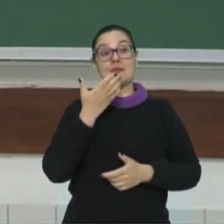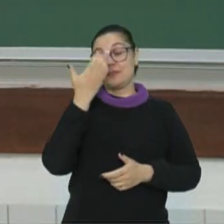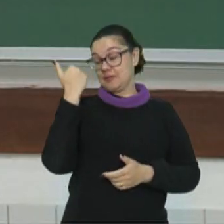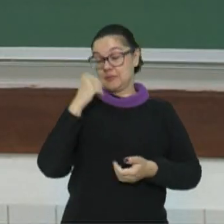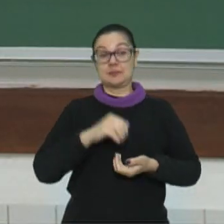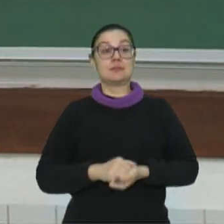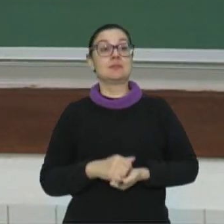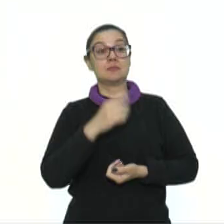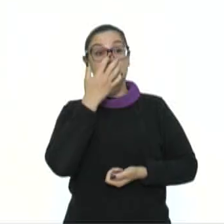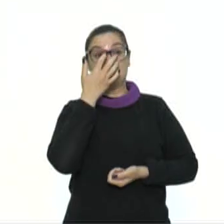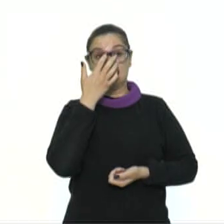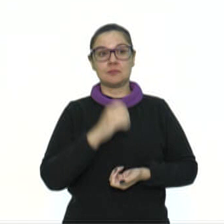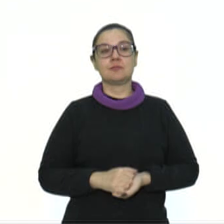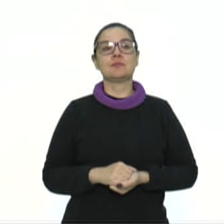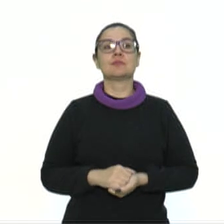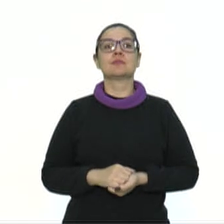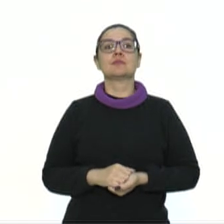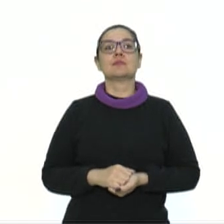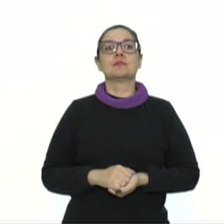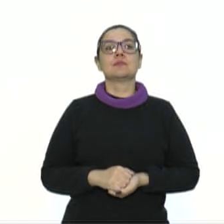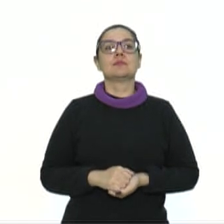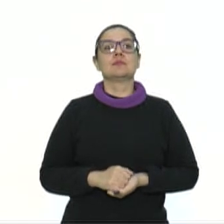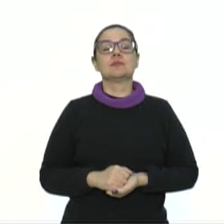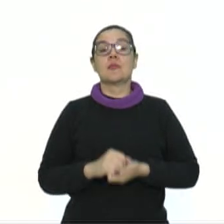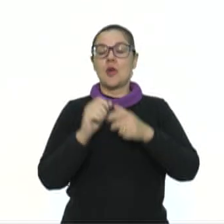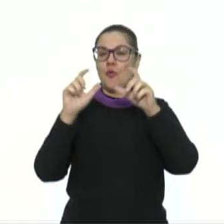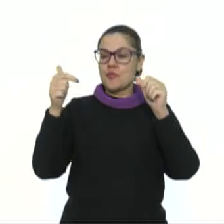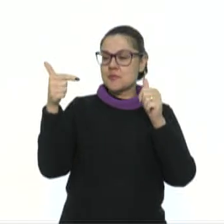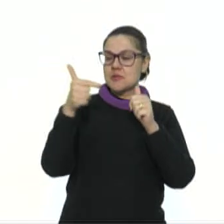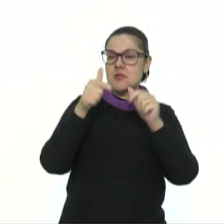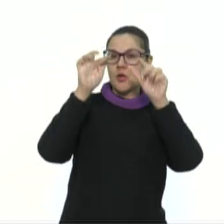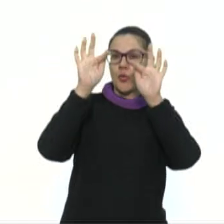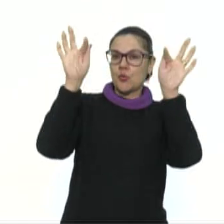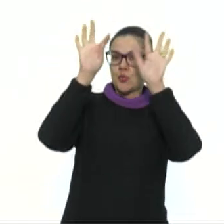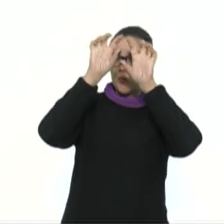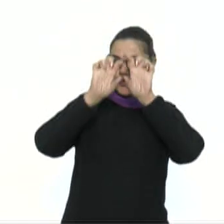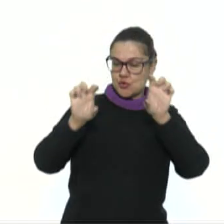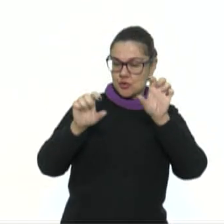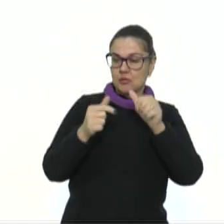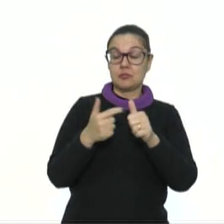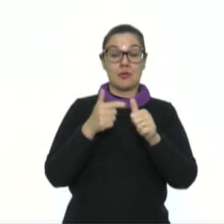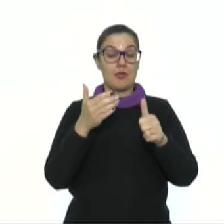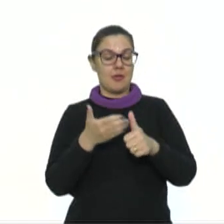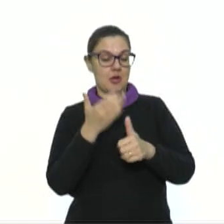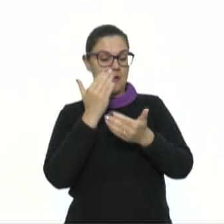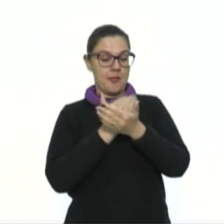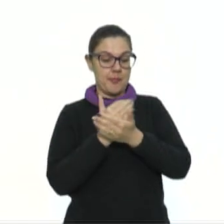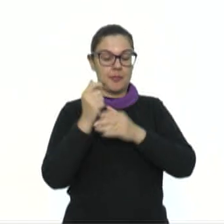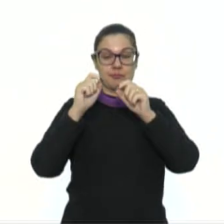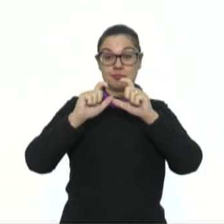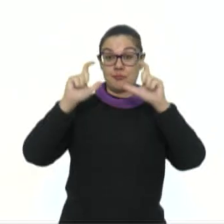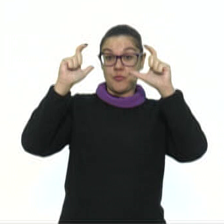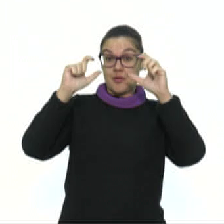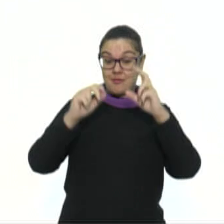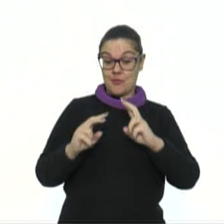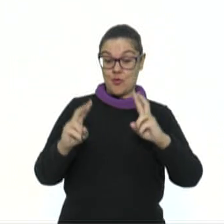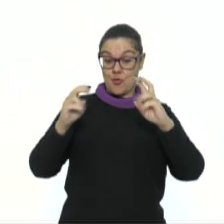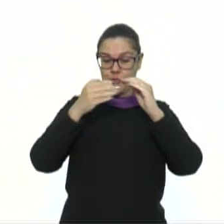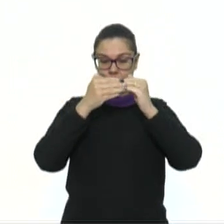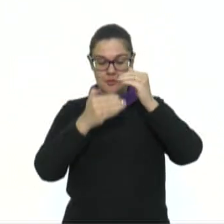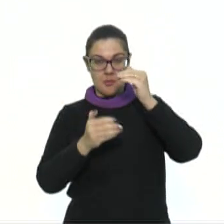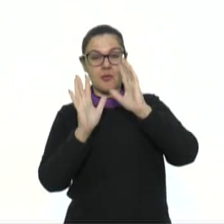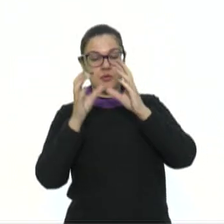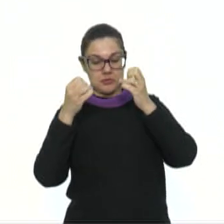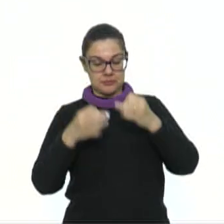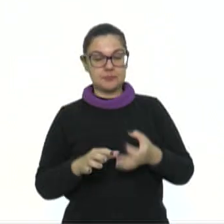lá. Subtítulo. O subtítulo inicial tem a função de apresentar melhor o tema para o leitor, a professora já